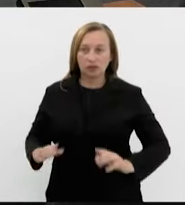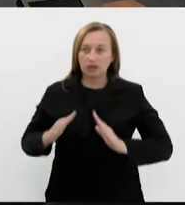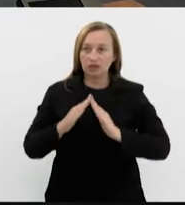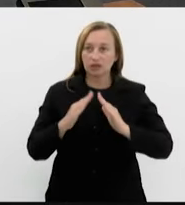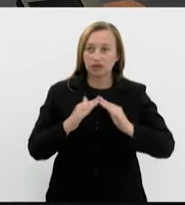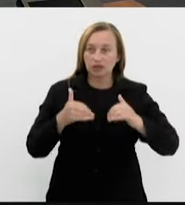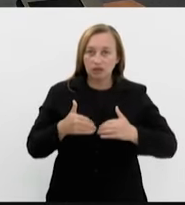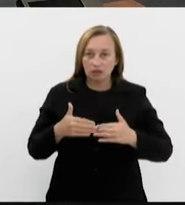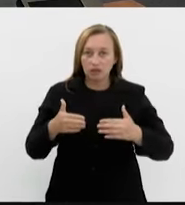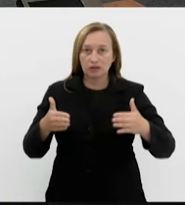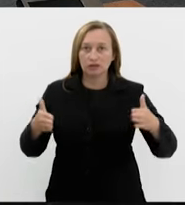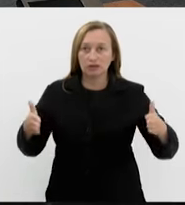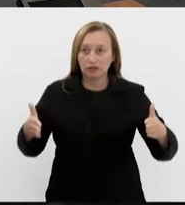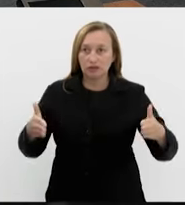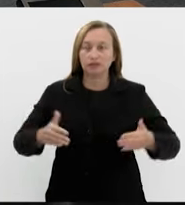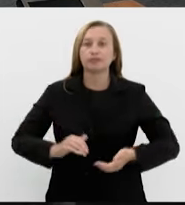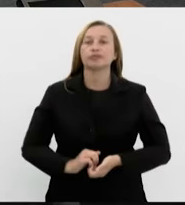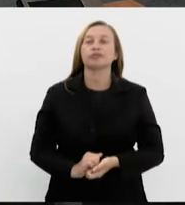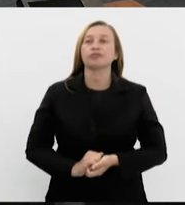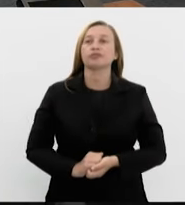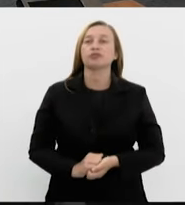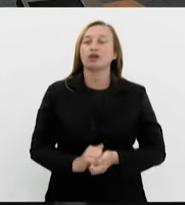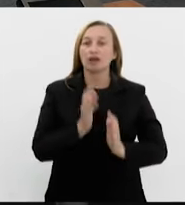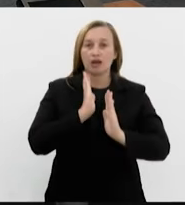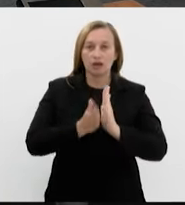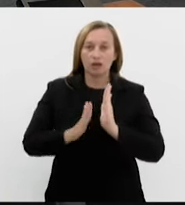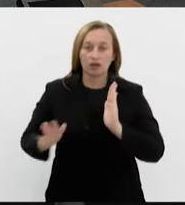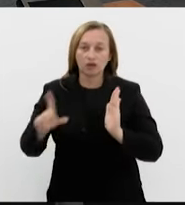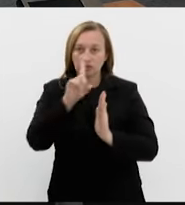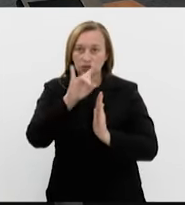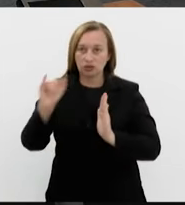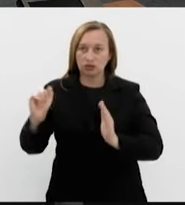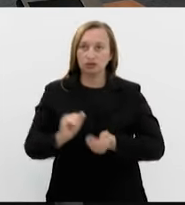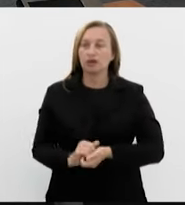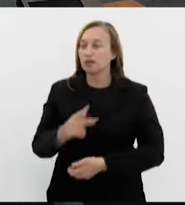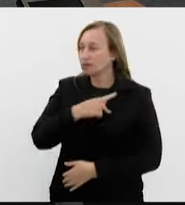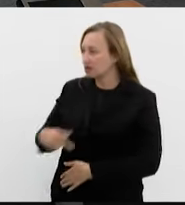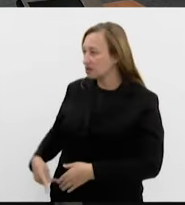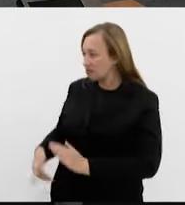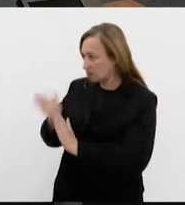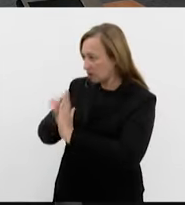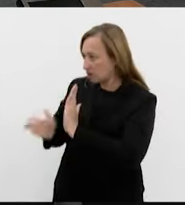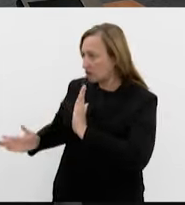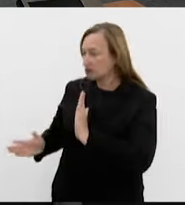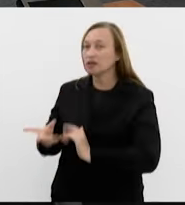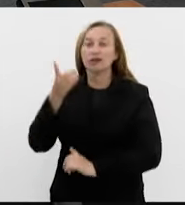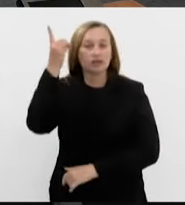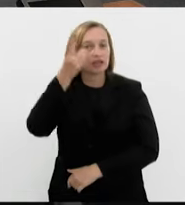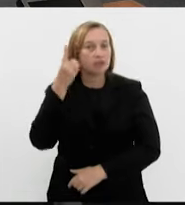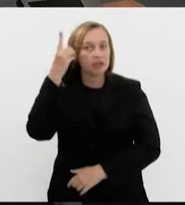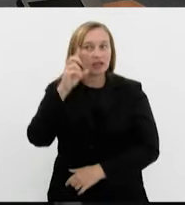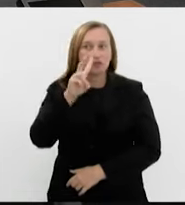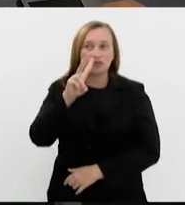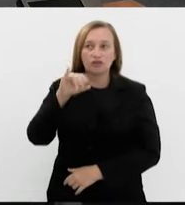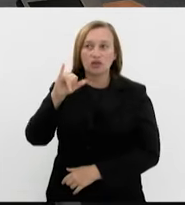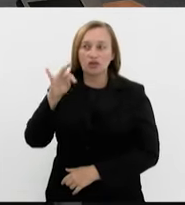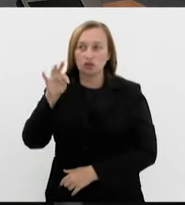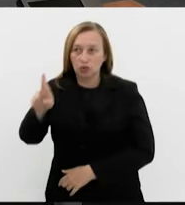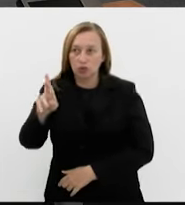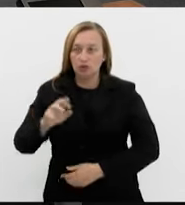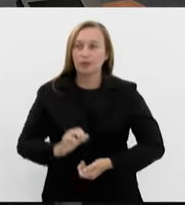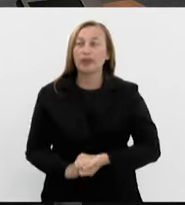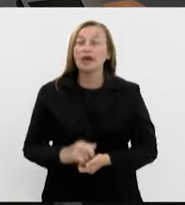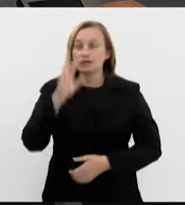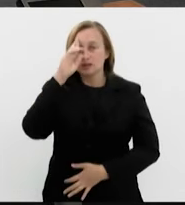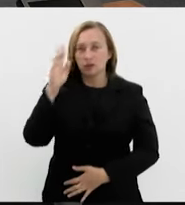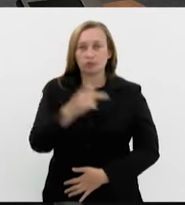reaberta a sessão. Passa-se a ordem do dia. Presidente, pela ordem. Deputado Vitor Júnior. Senhor presidente,